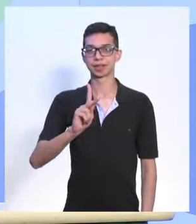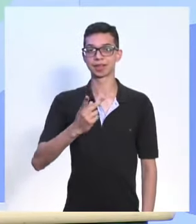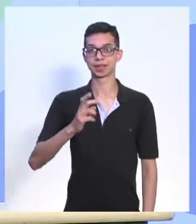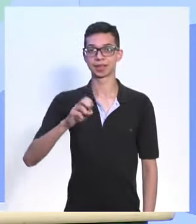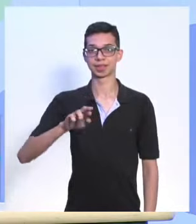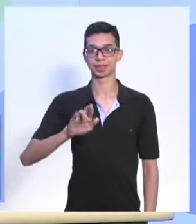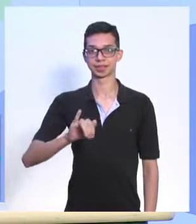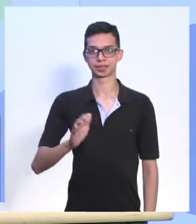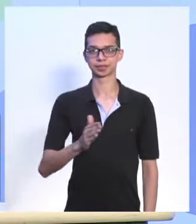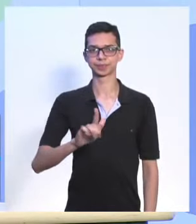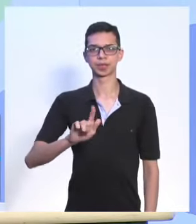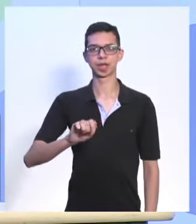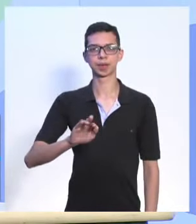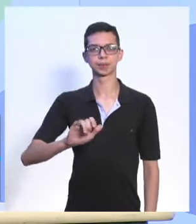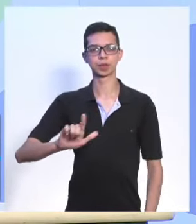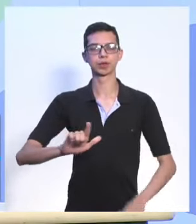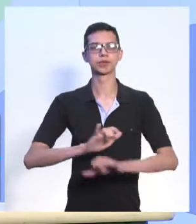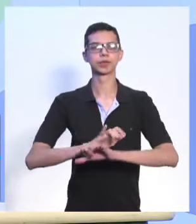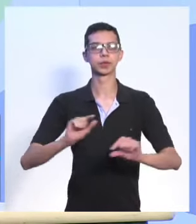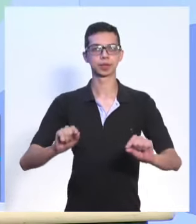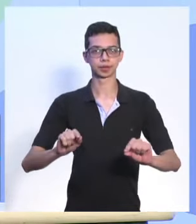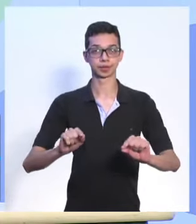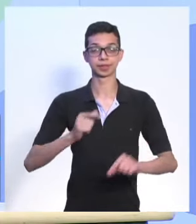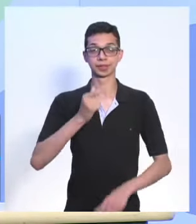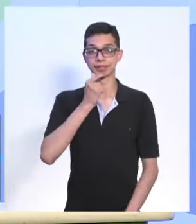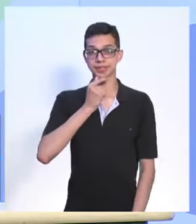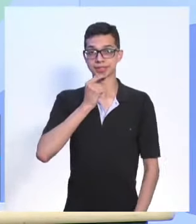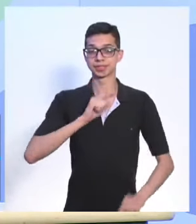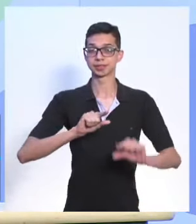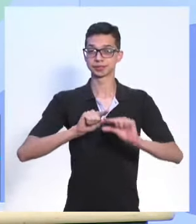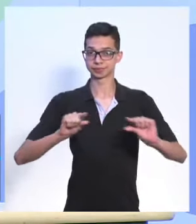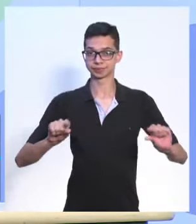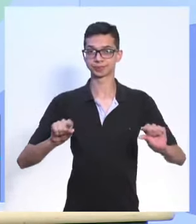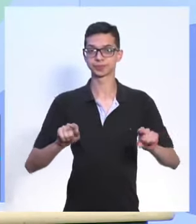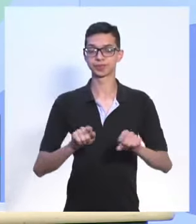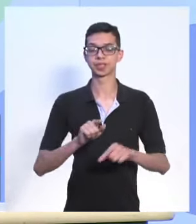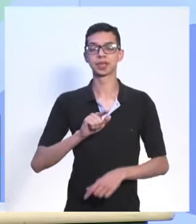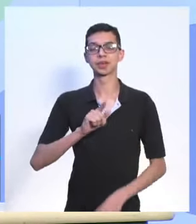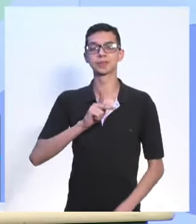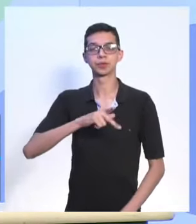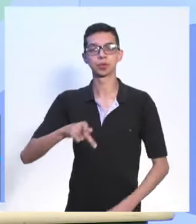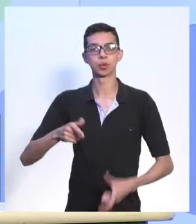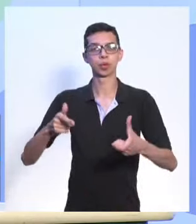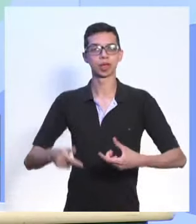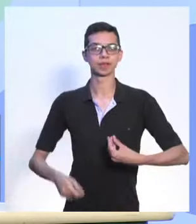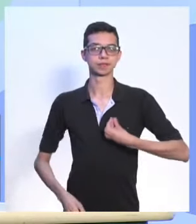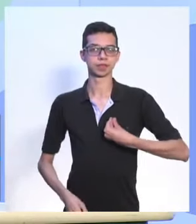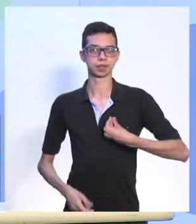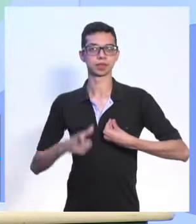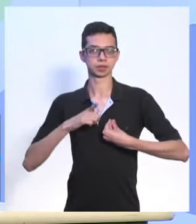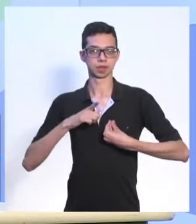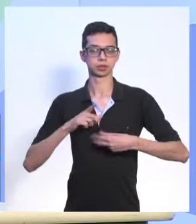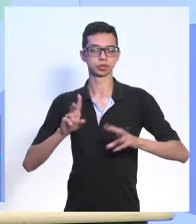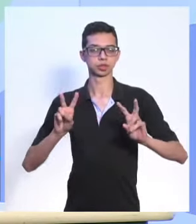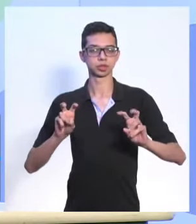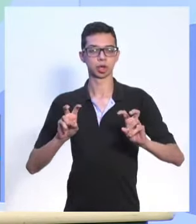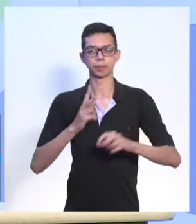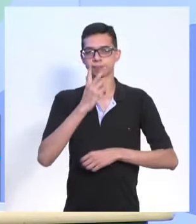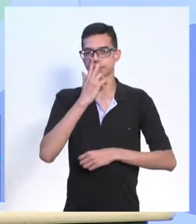O Henrique Gabriel respondeu, the teacher was near a hydroelectric. Okay. Também responderam, he is on the dam. Okay. E aí o João Henrique falou,